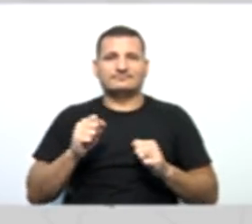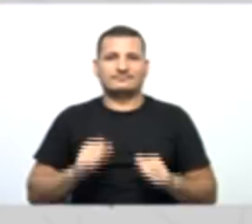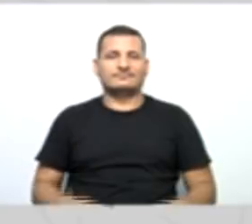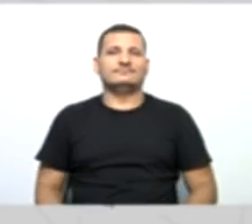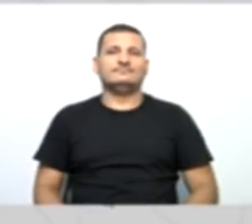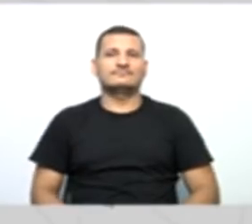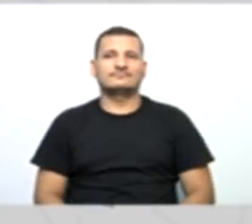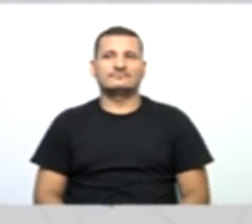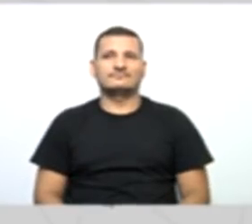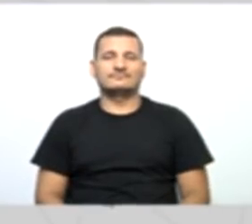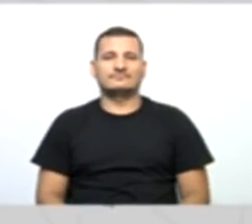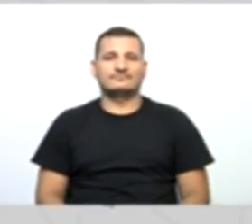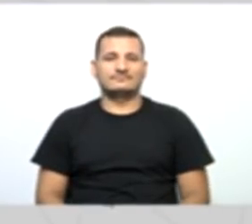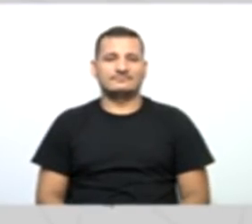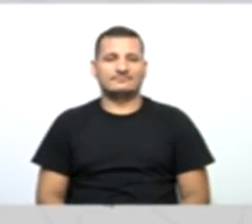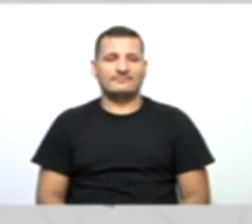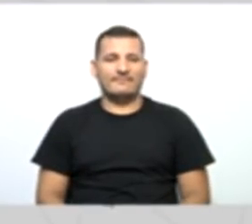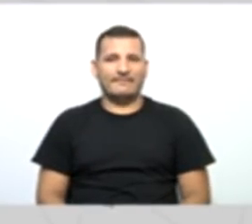Sim.